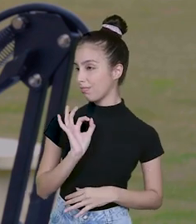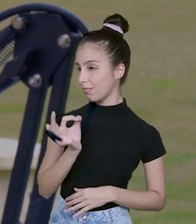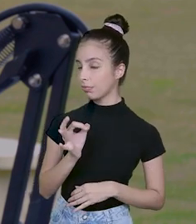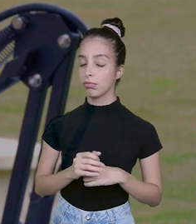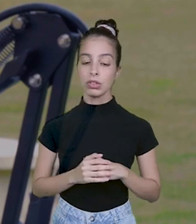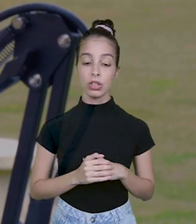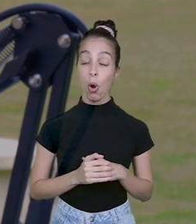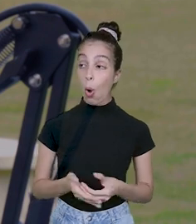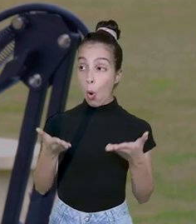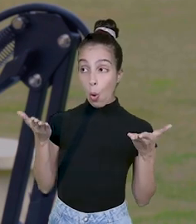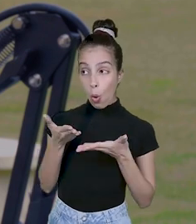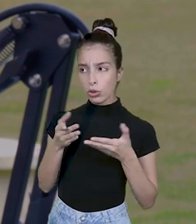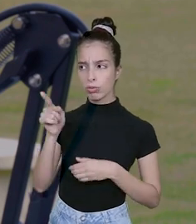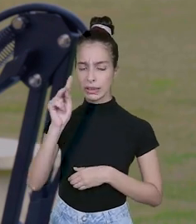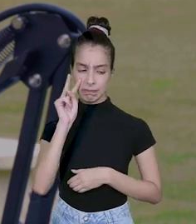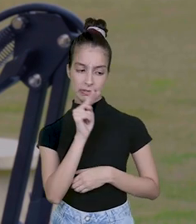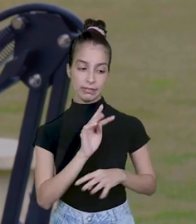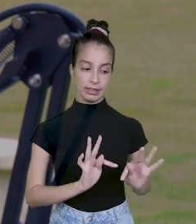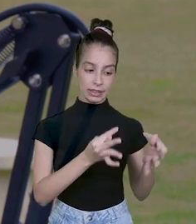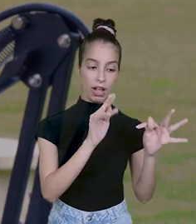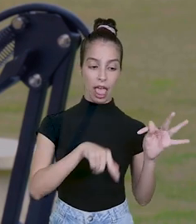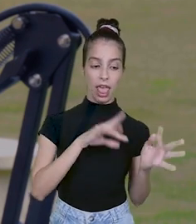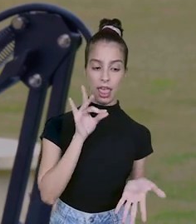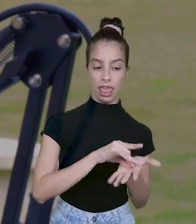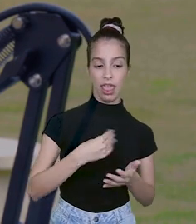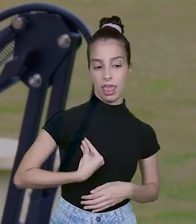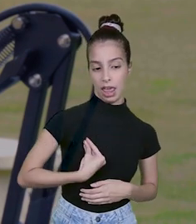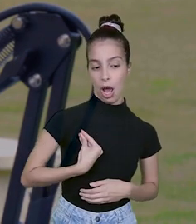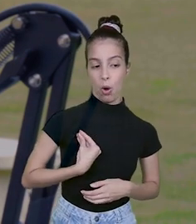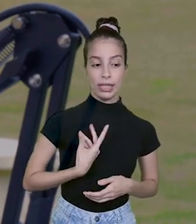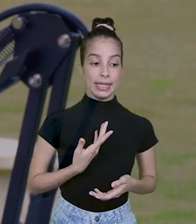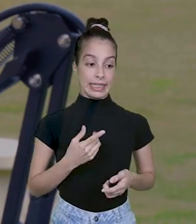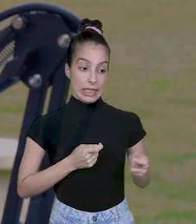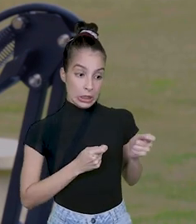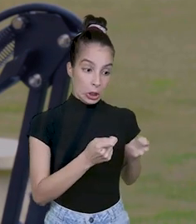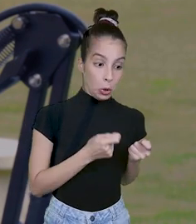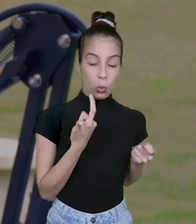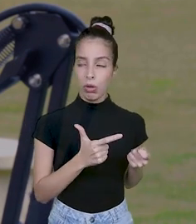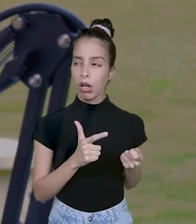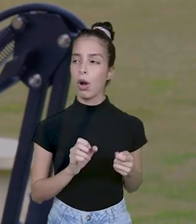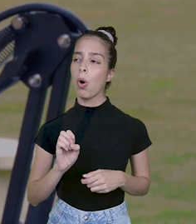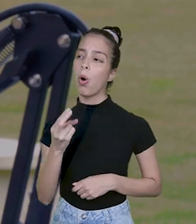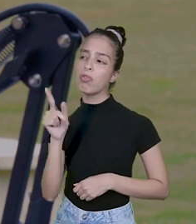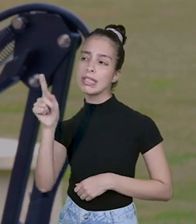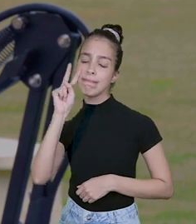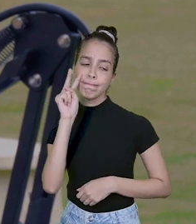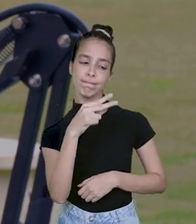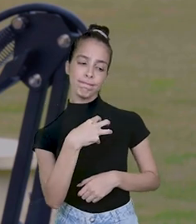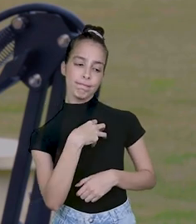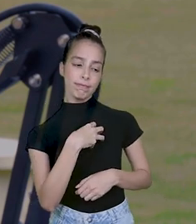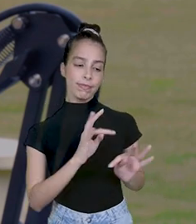você hoje você vê ela como uma realidade sem controle ou você vê